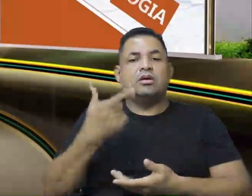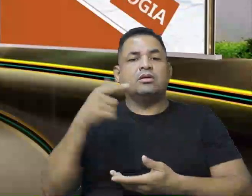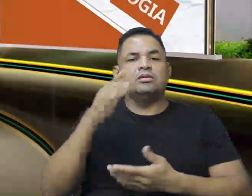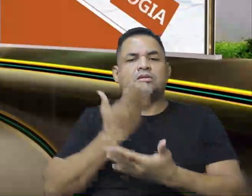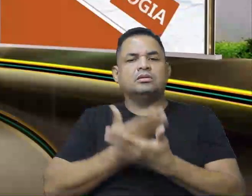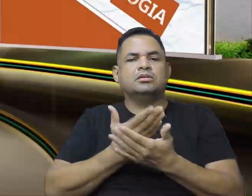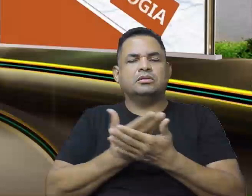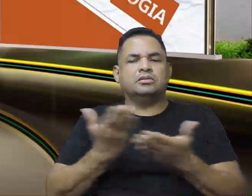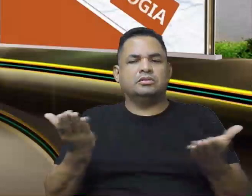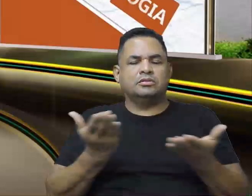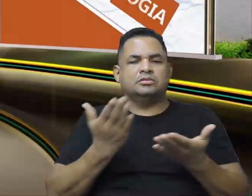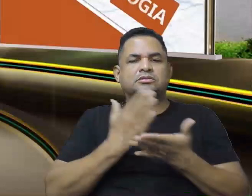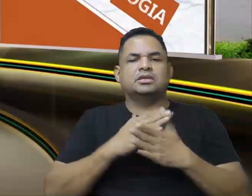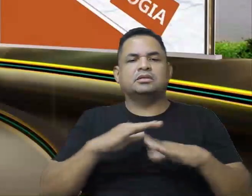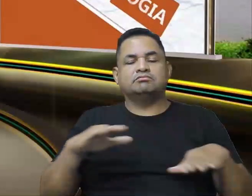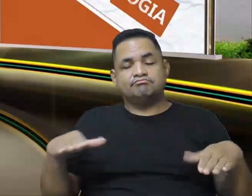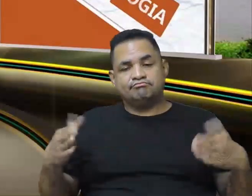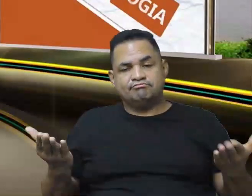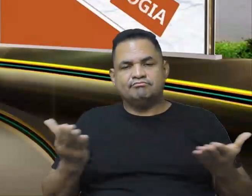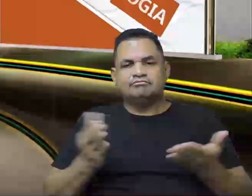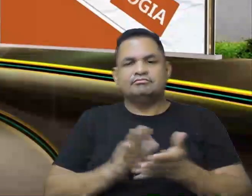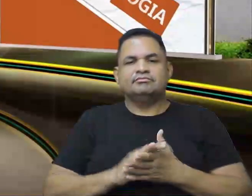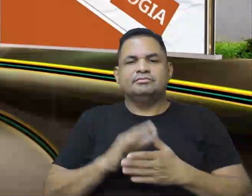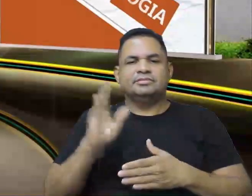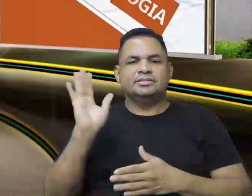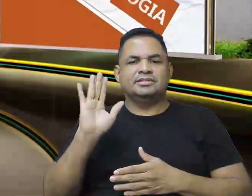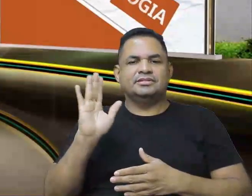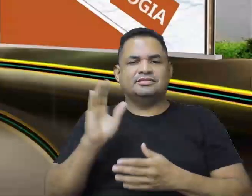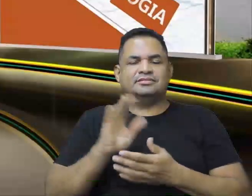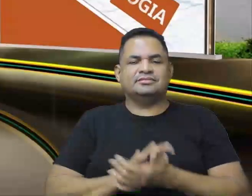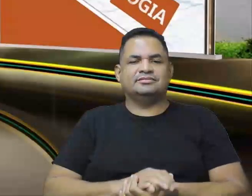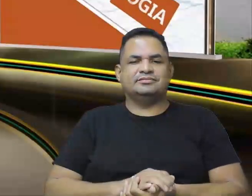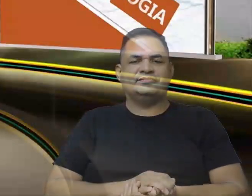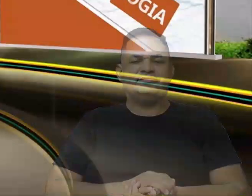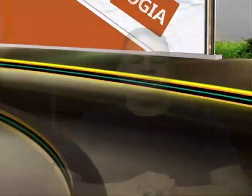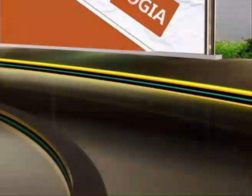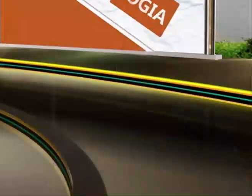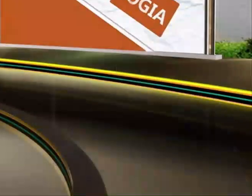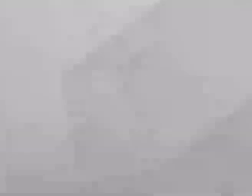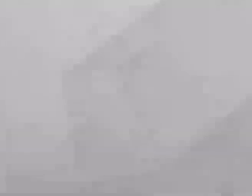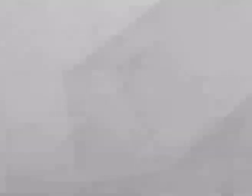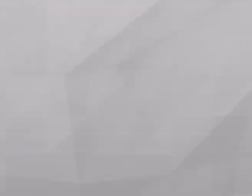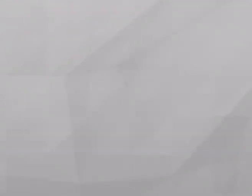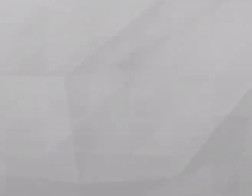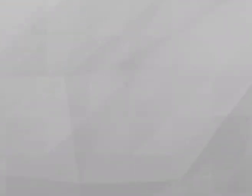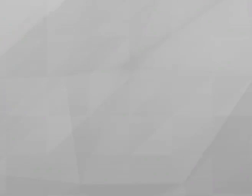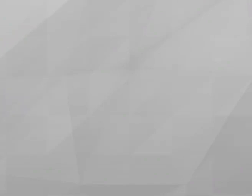por hoje é só a gente fica por aqui até a próxima aula até mais